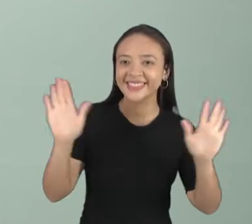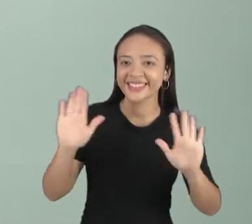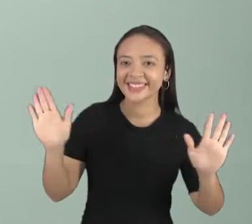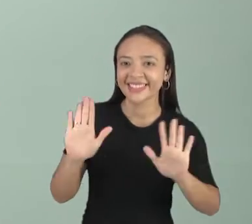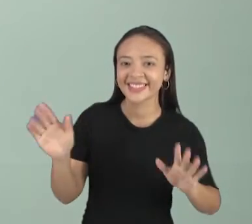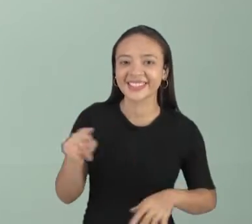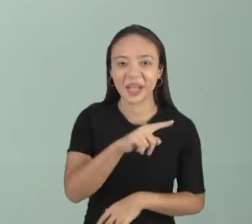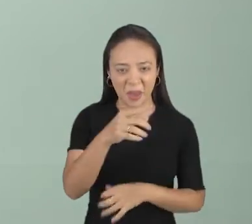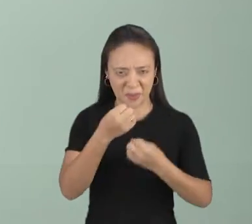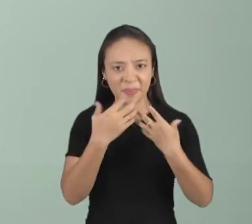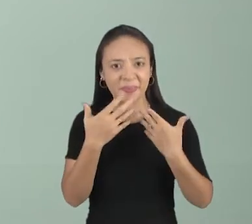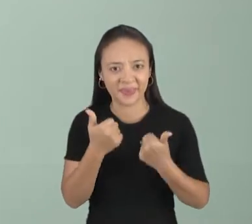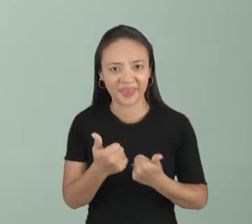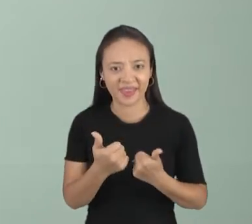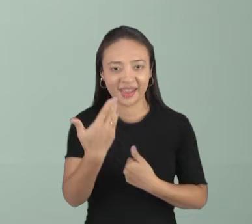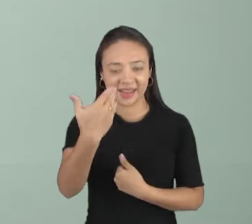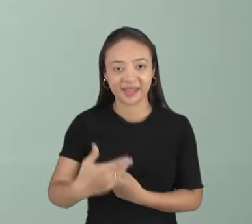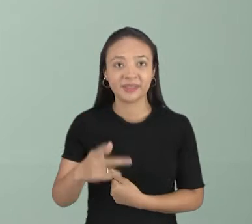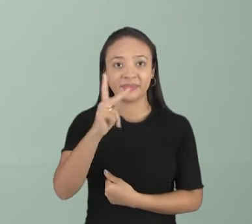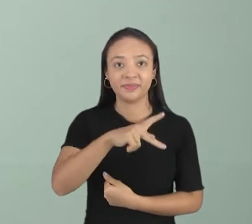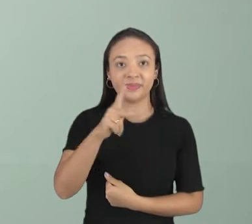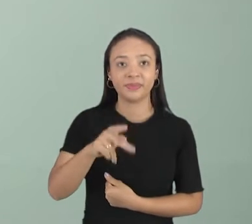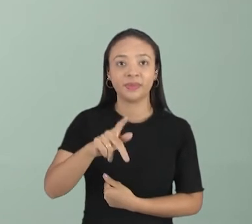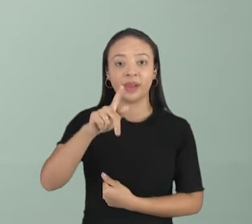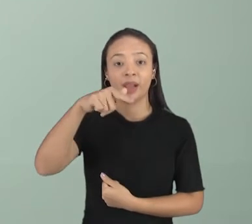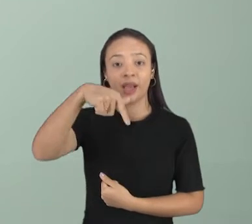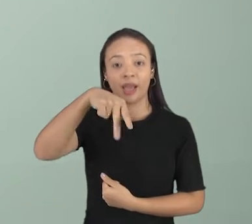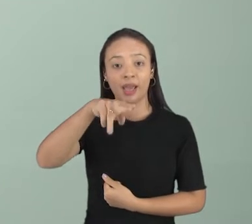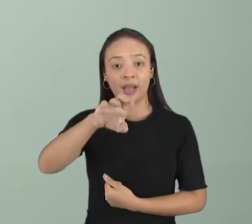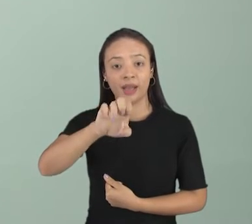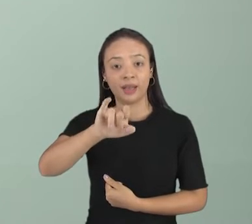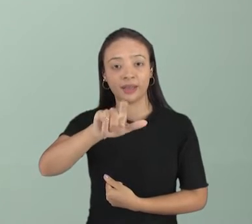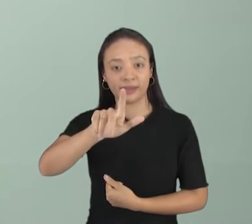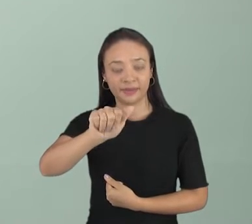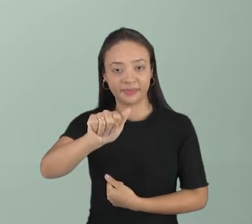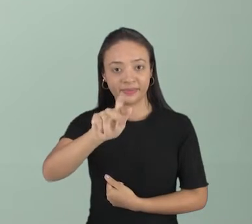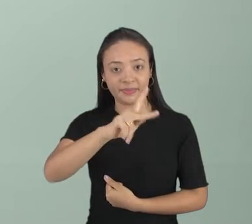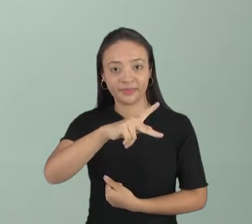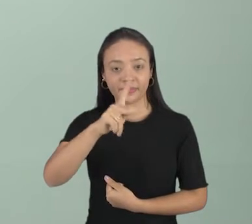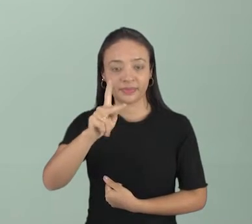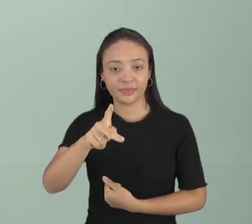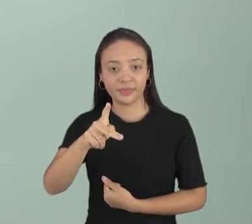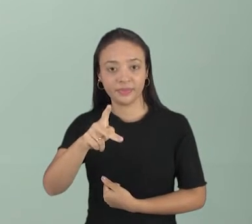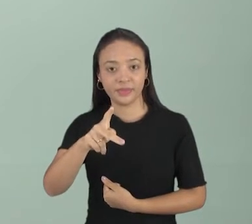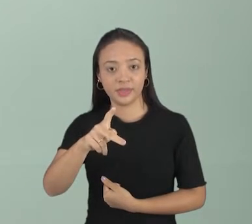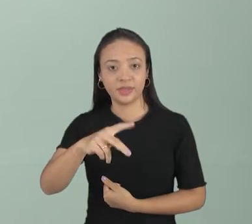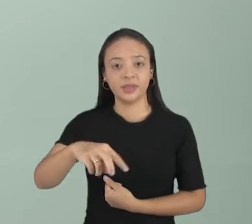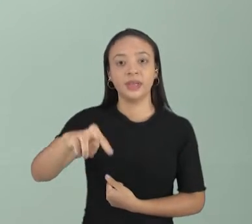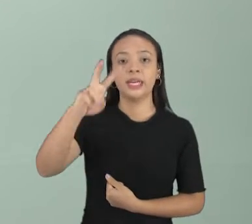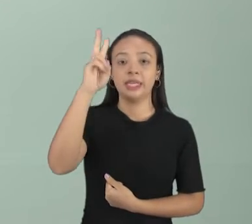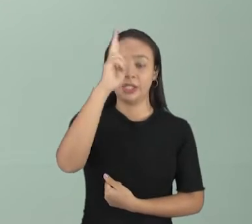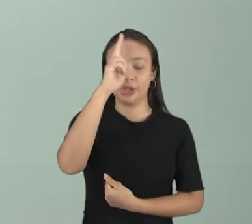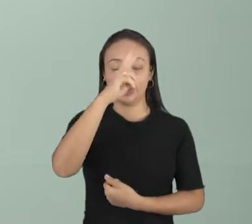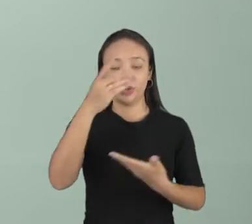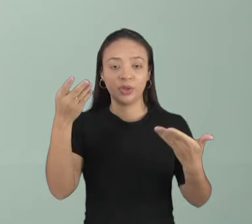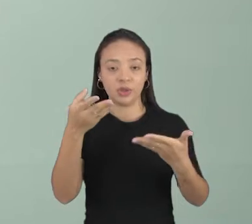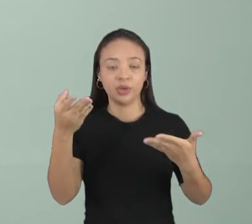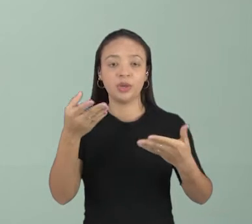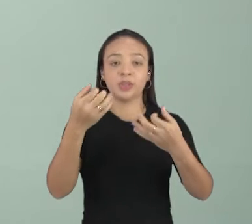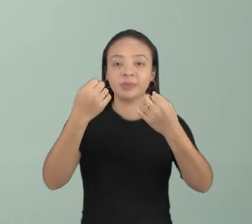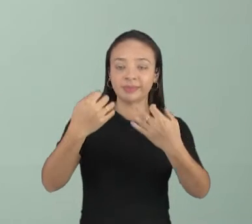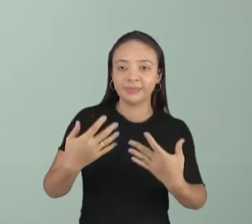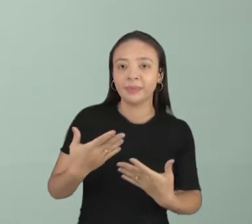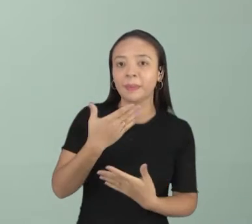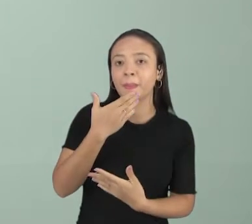Olá, como vocês estão? Eu sou Keila Batista, professora de História, e vamos aí discutir mais um assunto da nossa